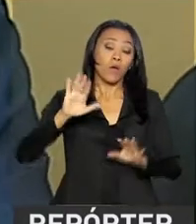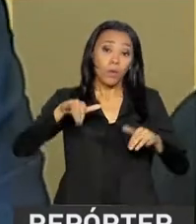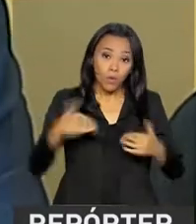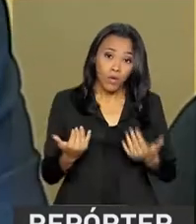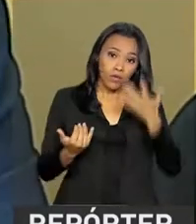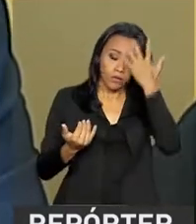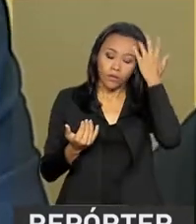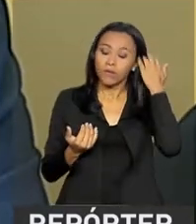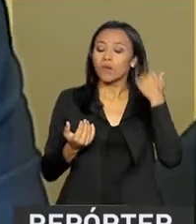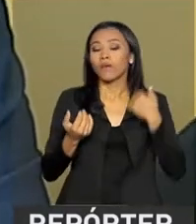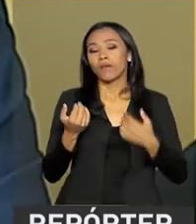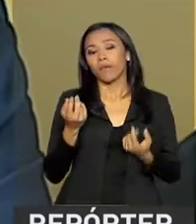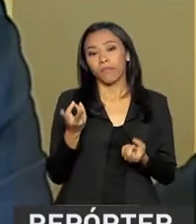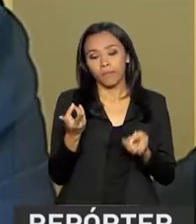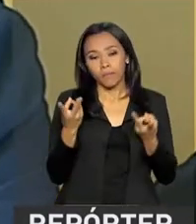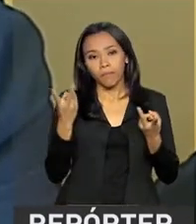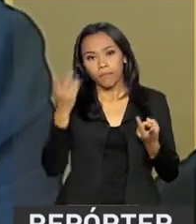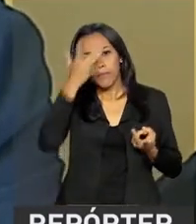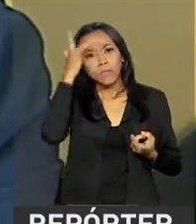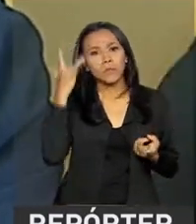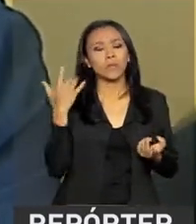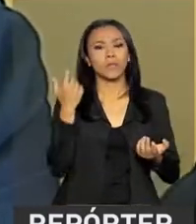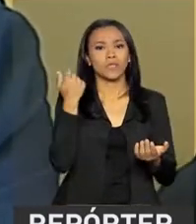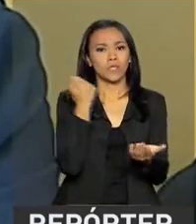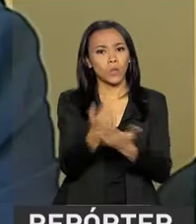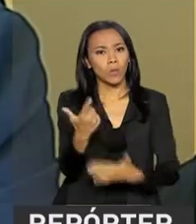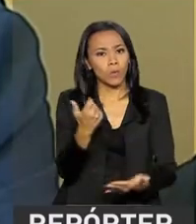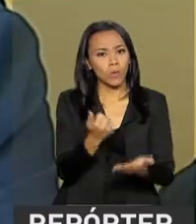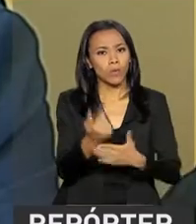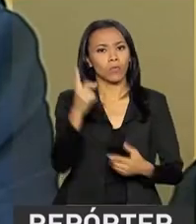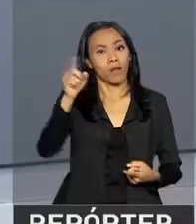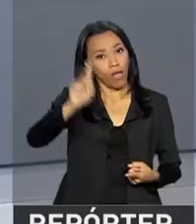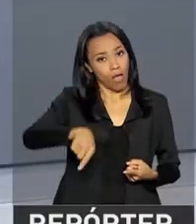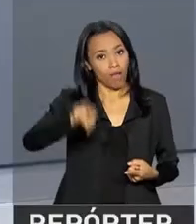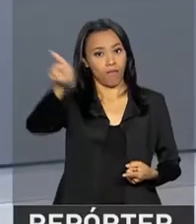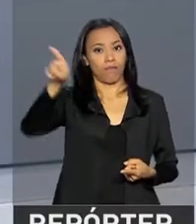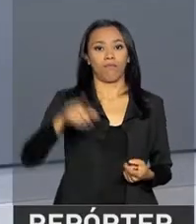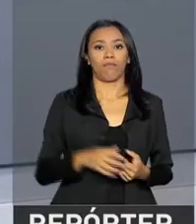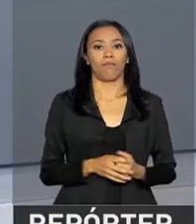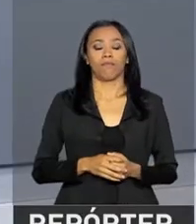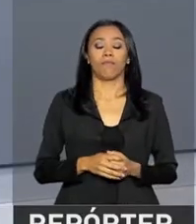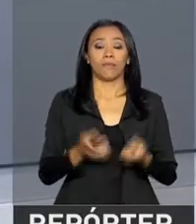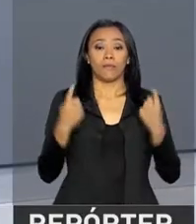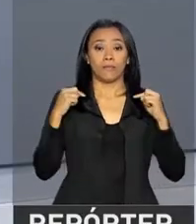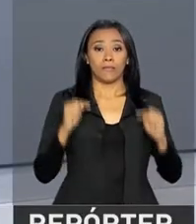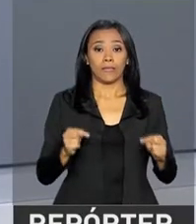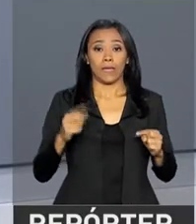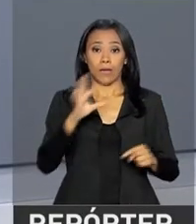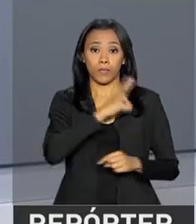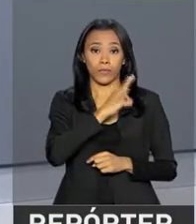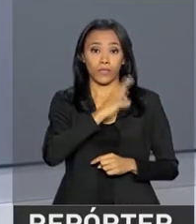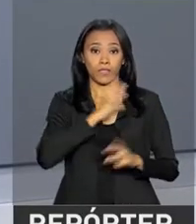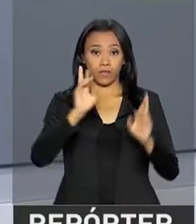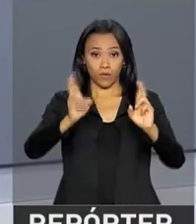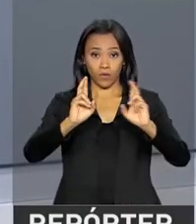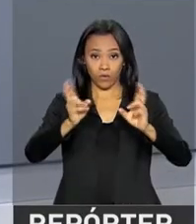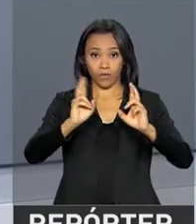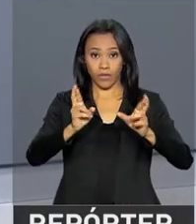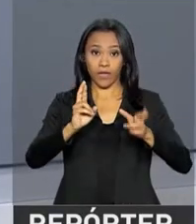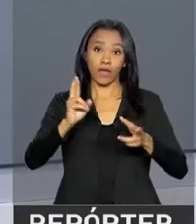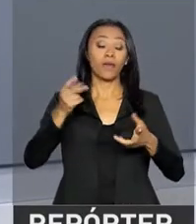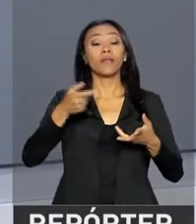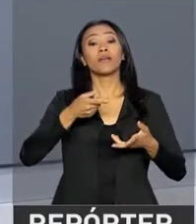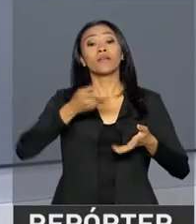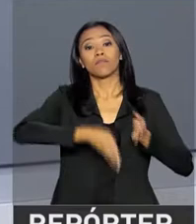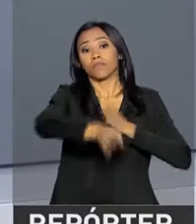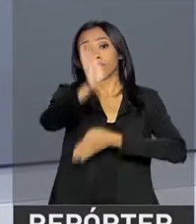de gente para consumir é lá que está o negócio a polícia rodoviária federal aprendeu nas estradas do